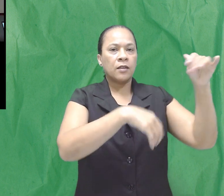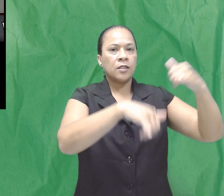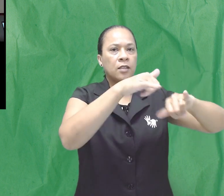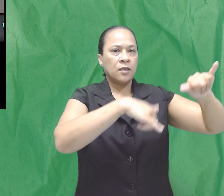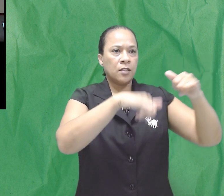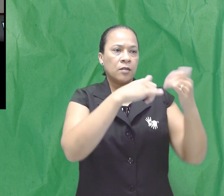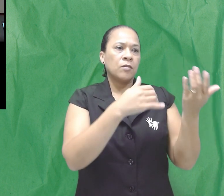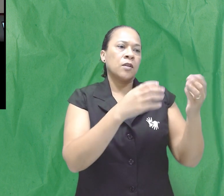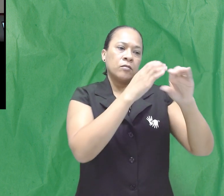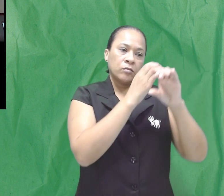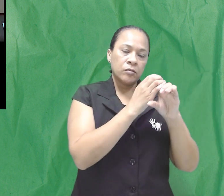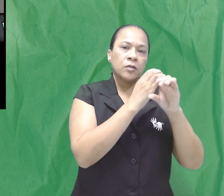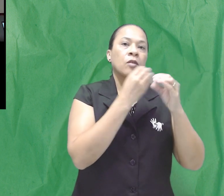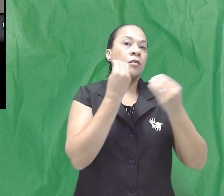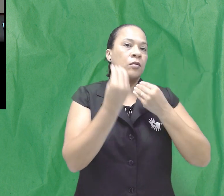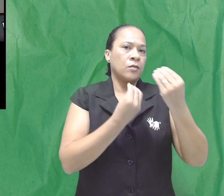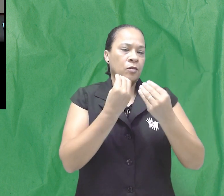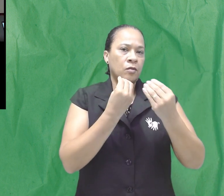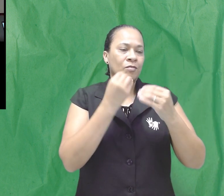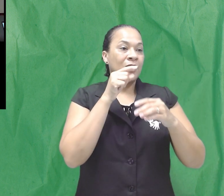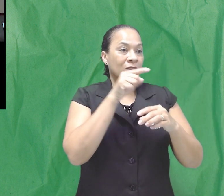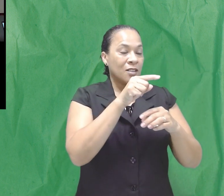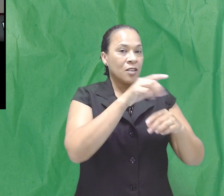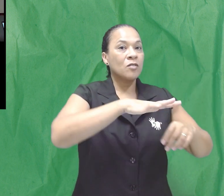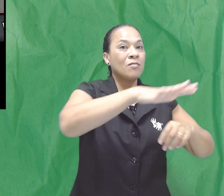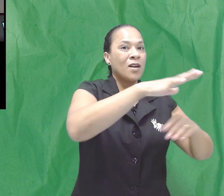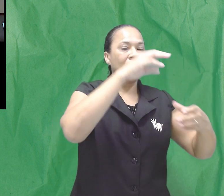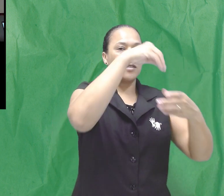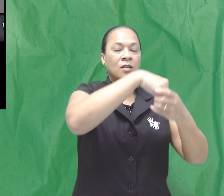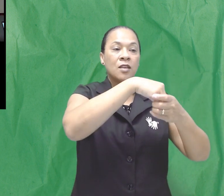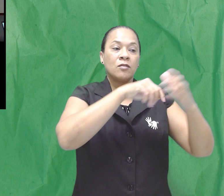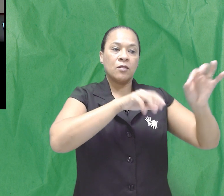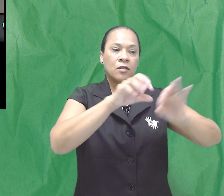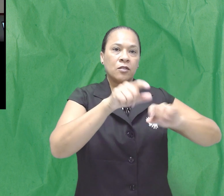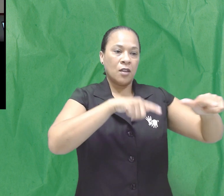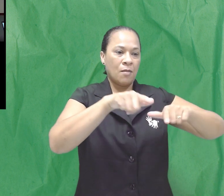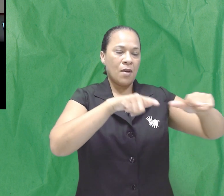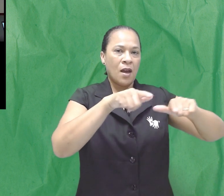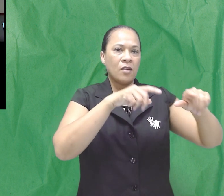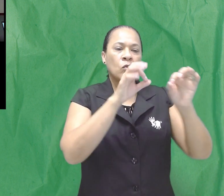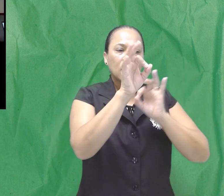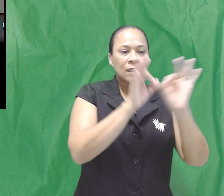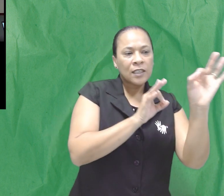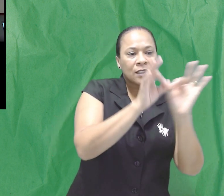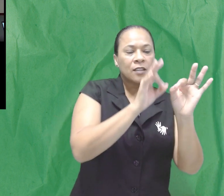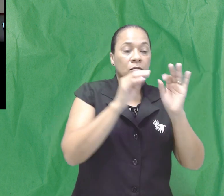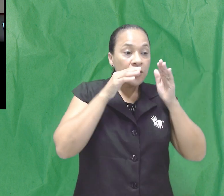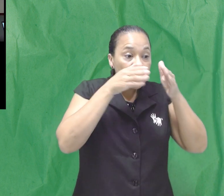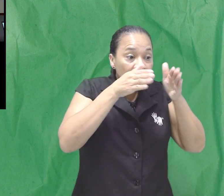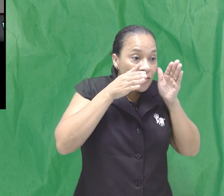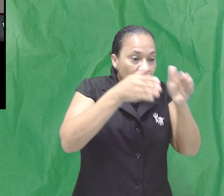esses ambientes são espaços de trabalho e concentração, e alguns itens ou aspectos são